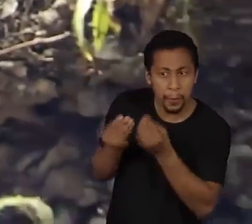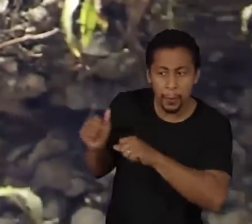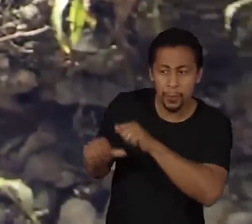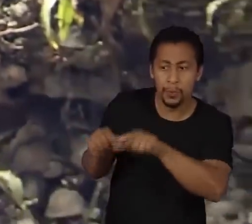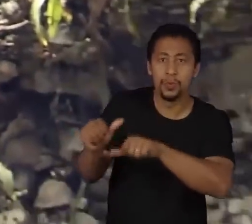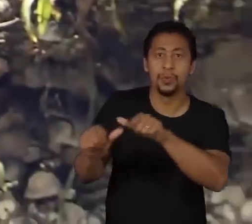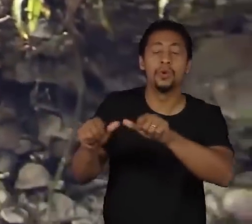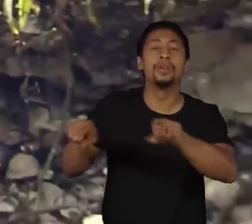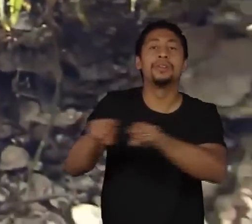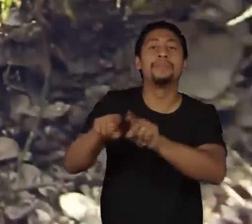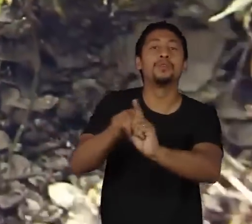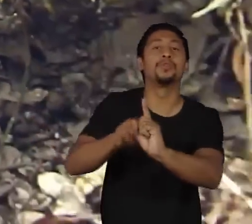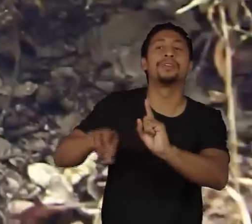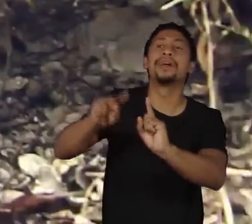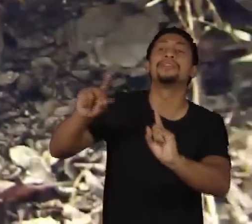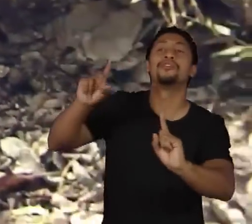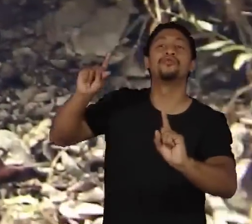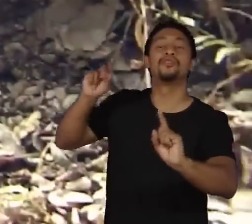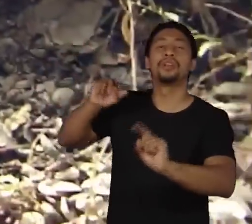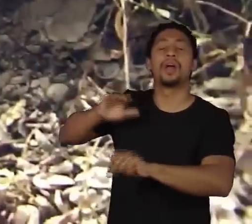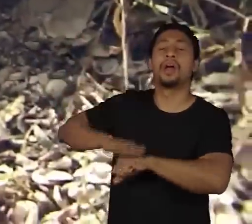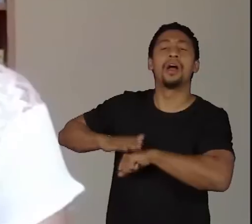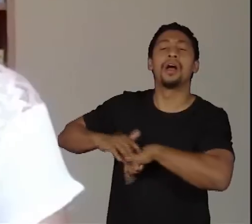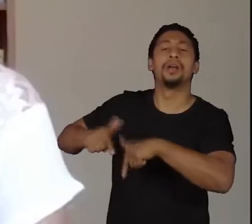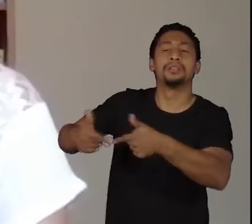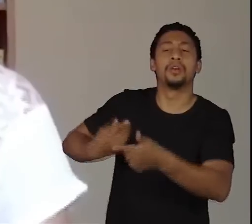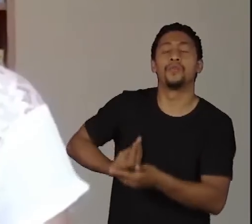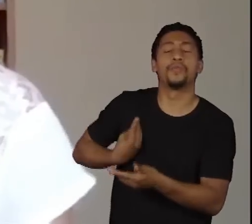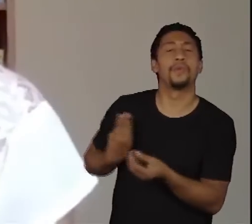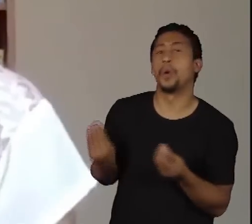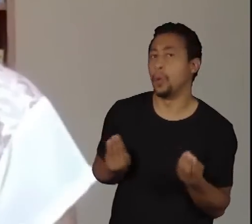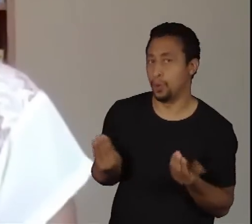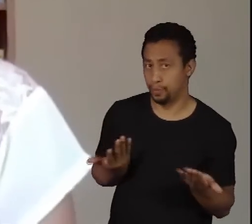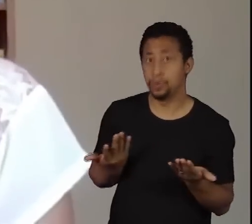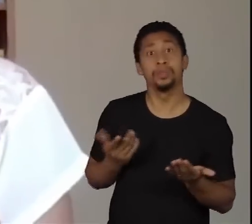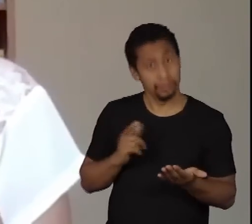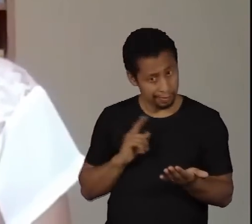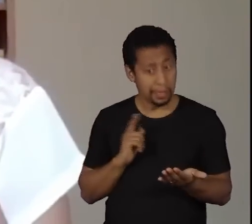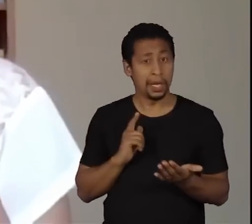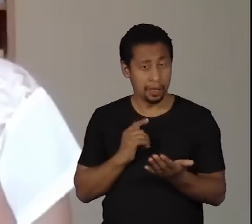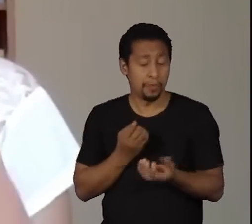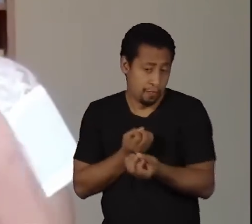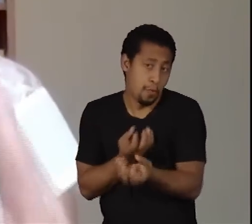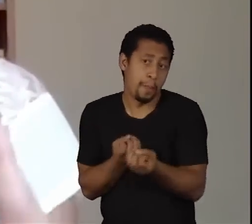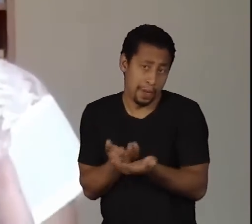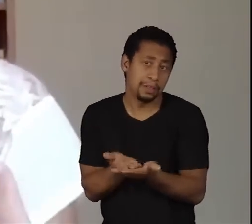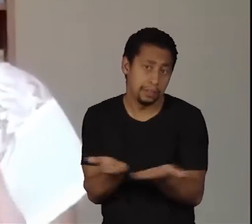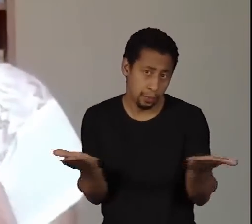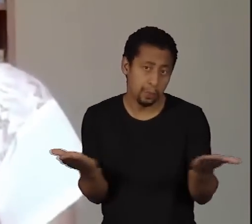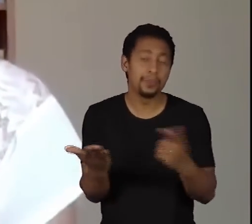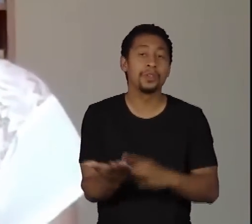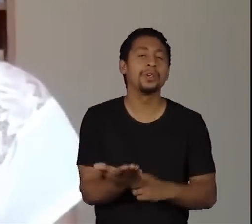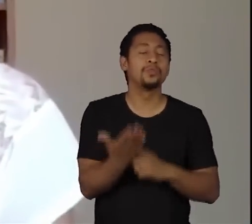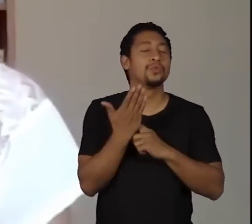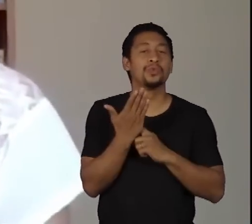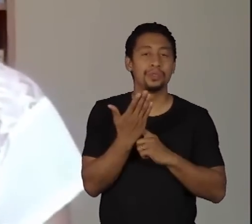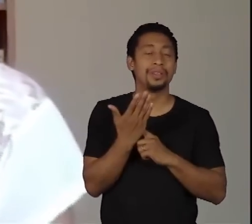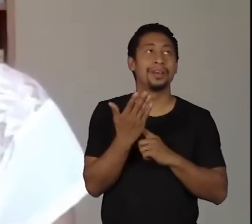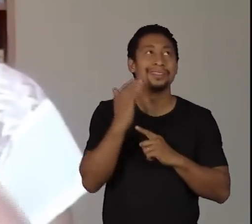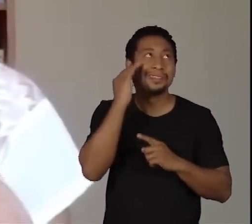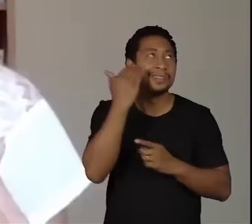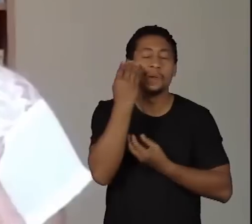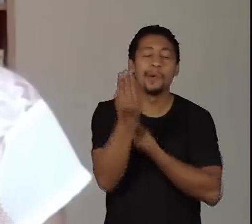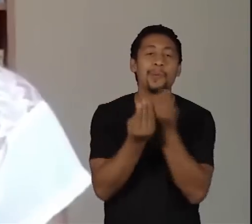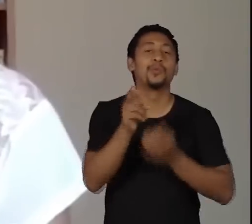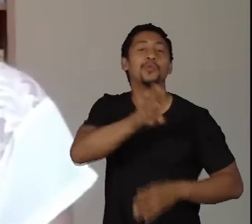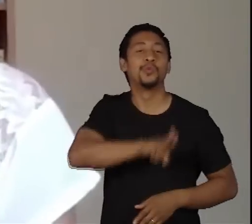sociedades humanas. Eles trazem respostas sobre como que a gente pode usar os recursos do ambiente, né, de